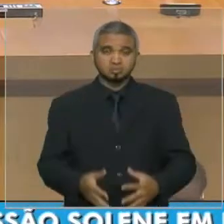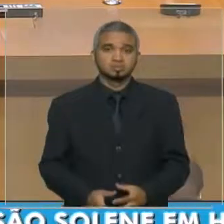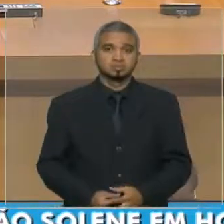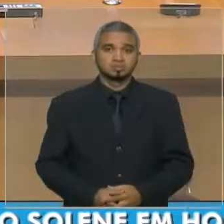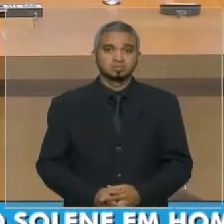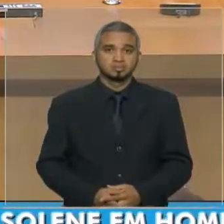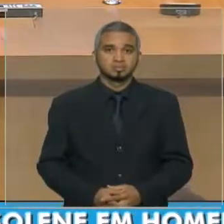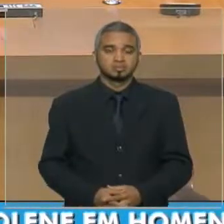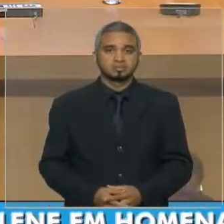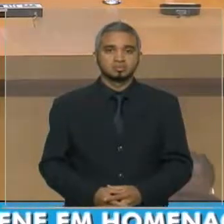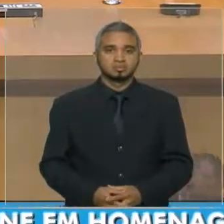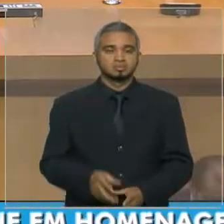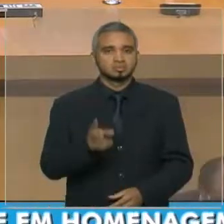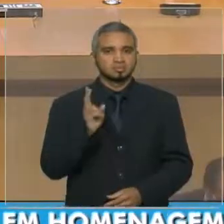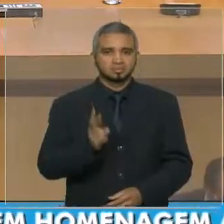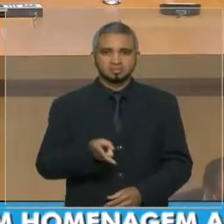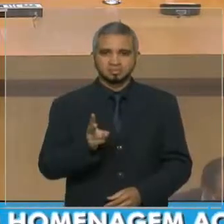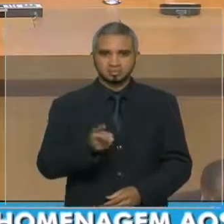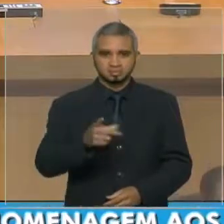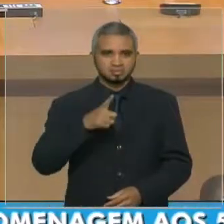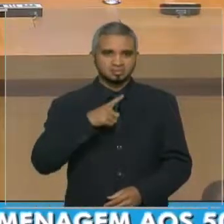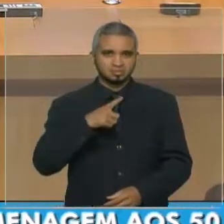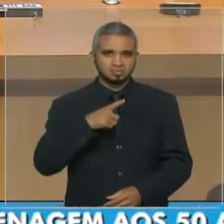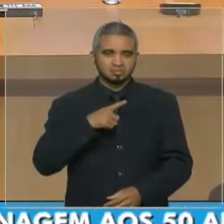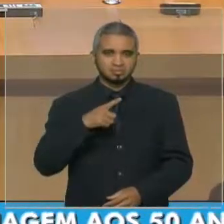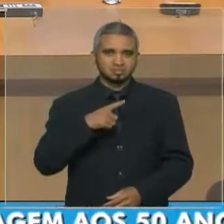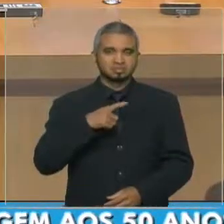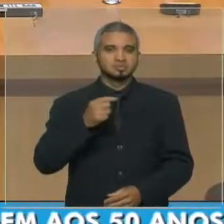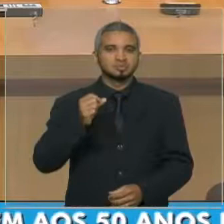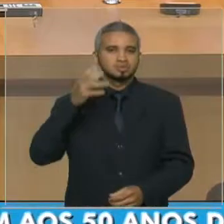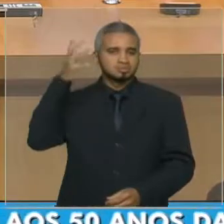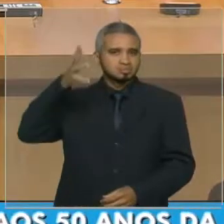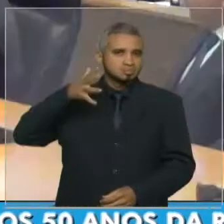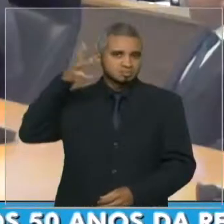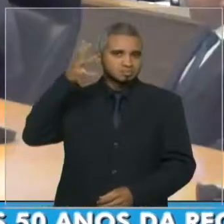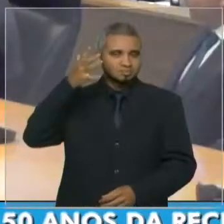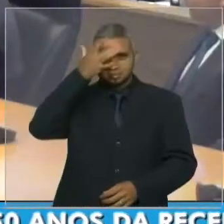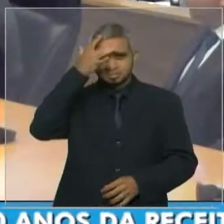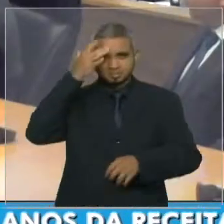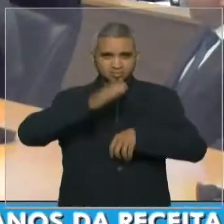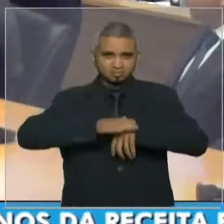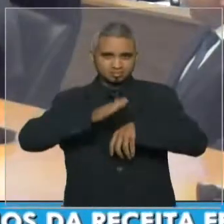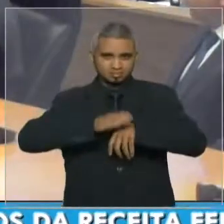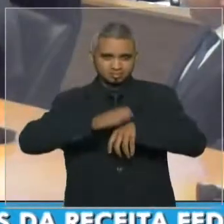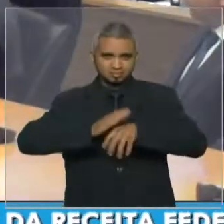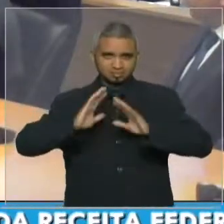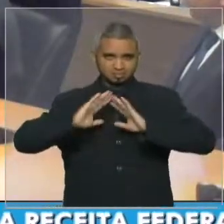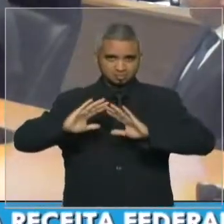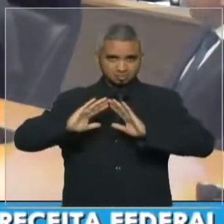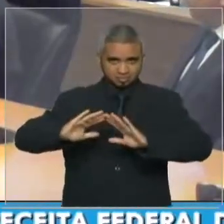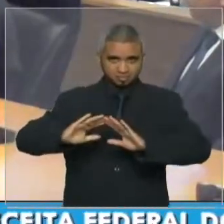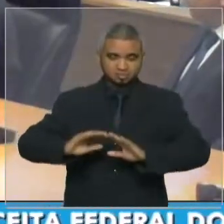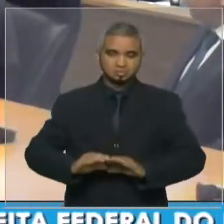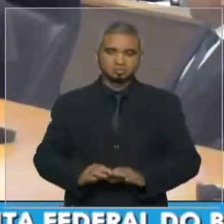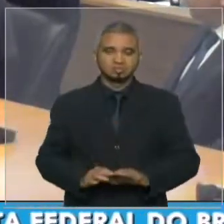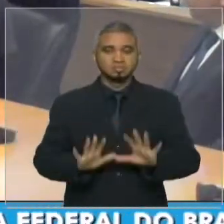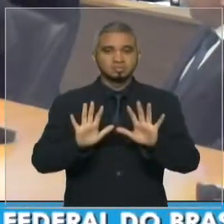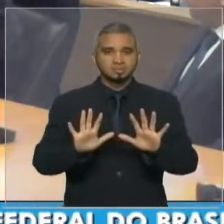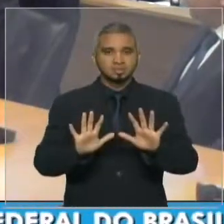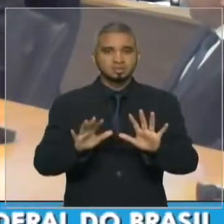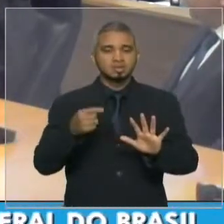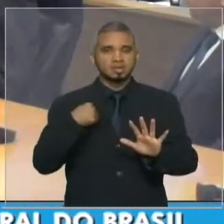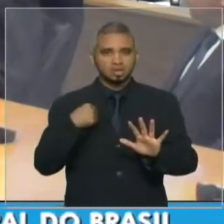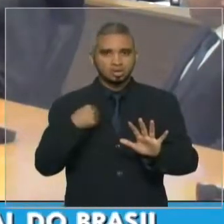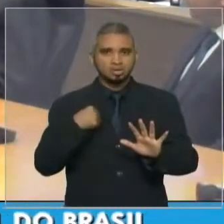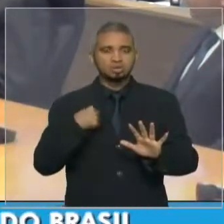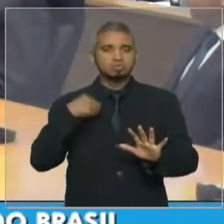tem uma fala formal do autor do requerimento. Eu não vou abdicar da